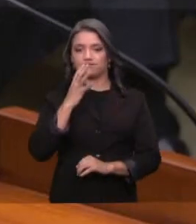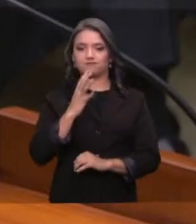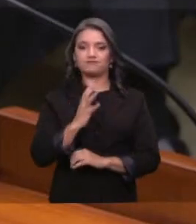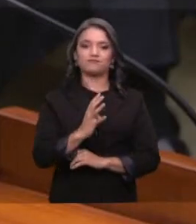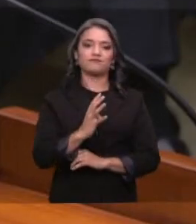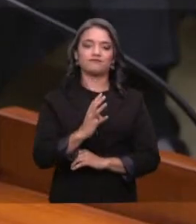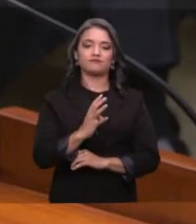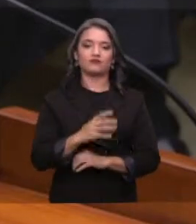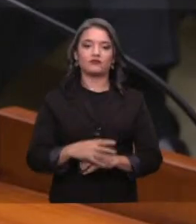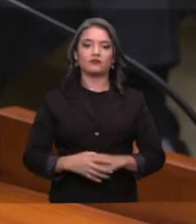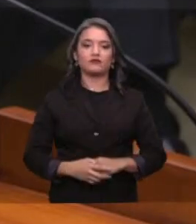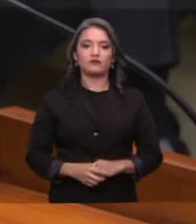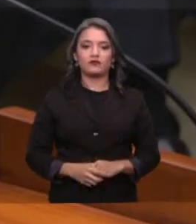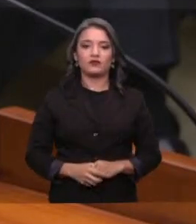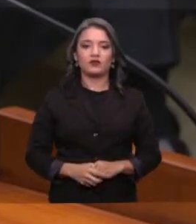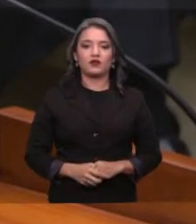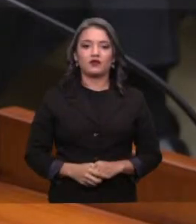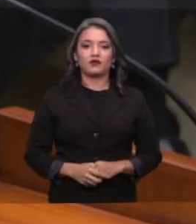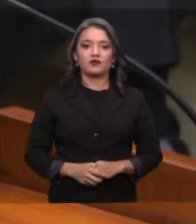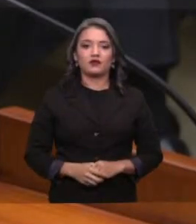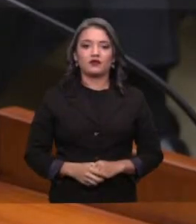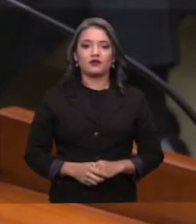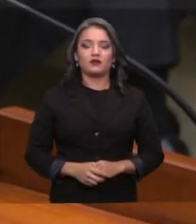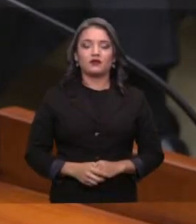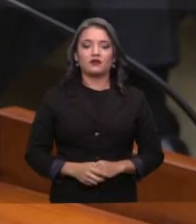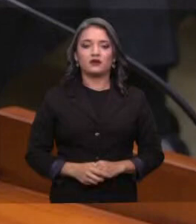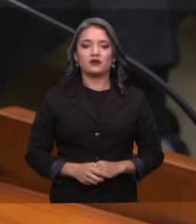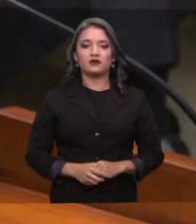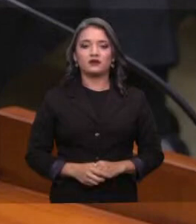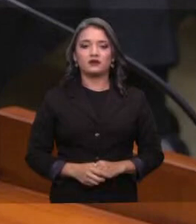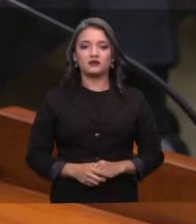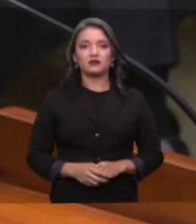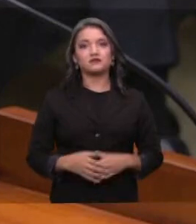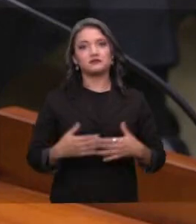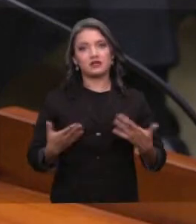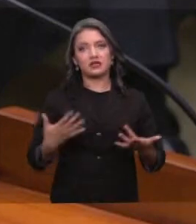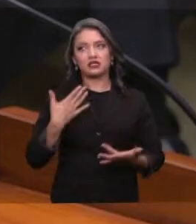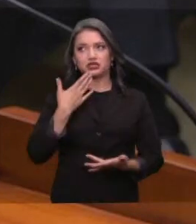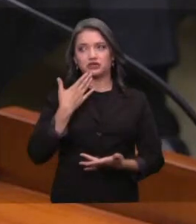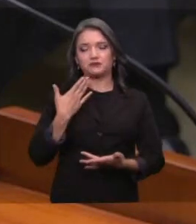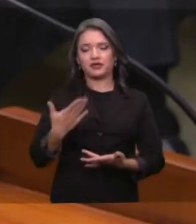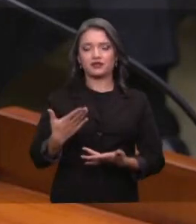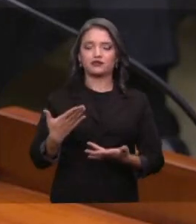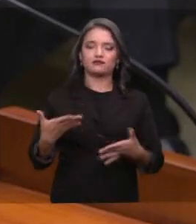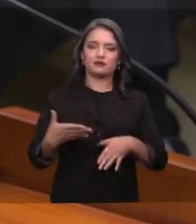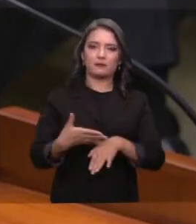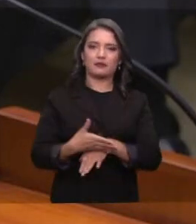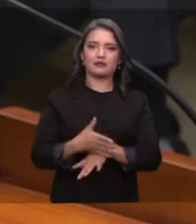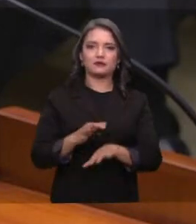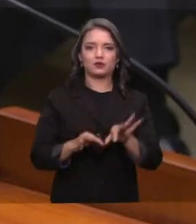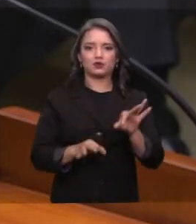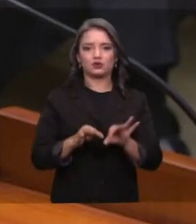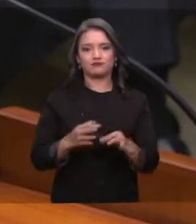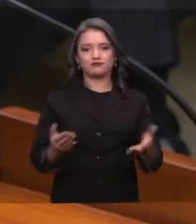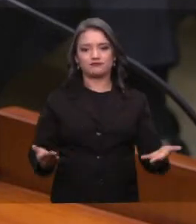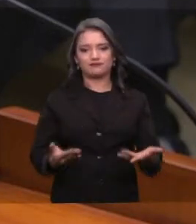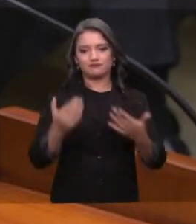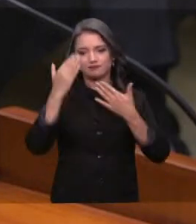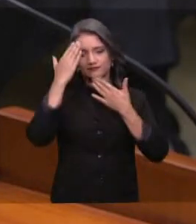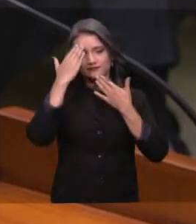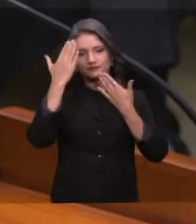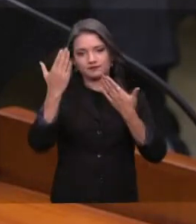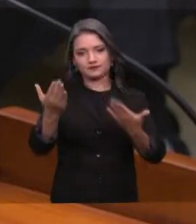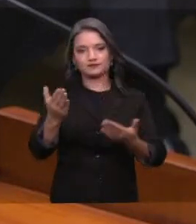puro, que é o que se pretende com a nossa participação nesse julgamento. Muito agradecido,